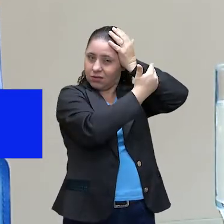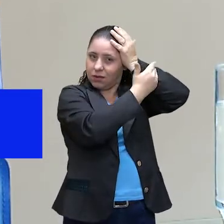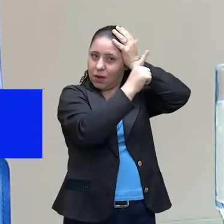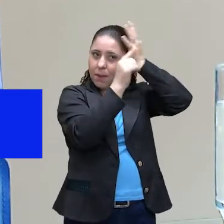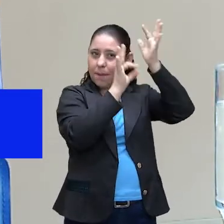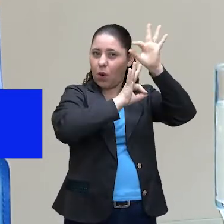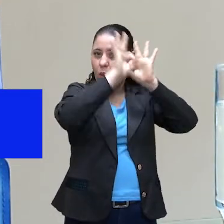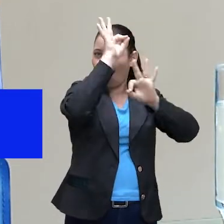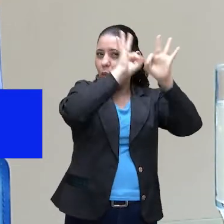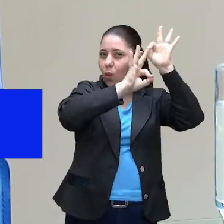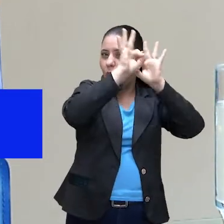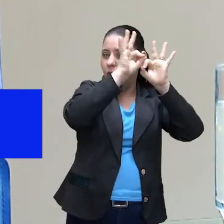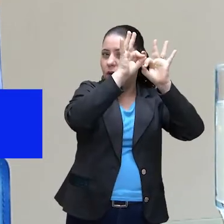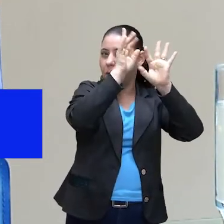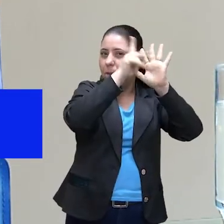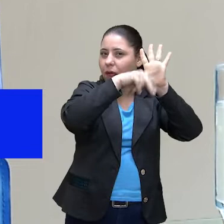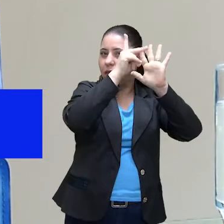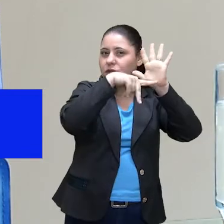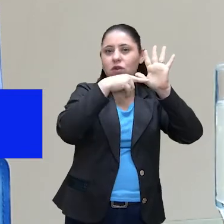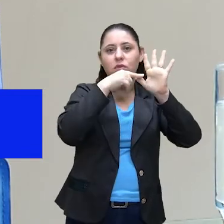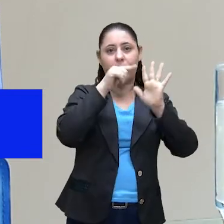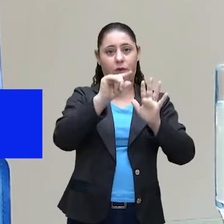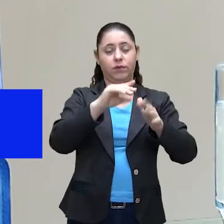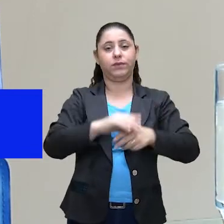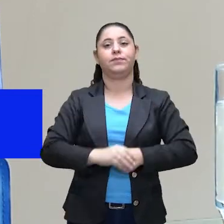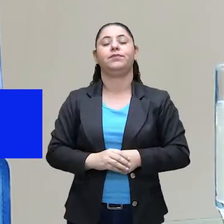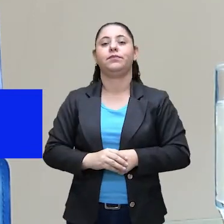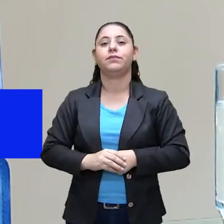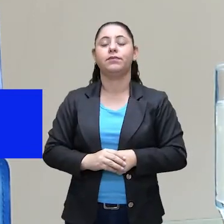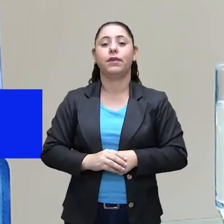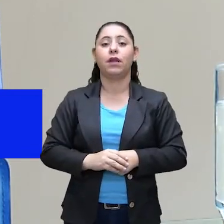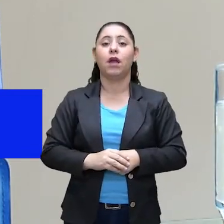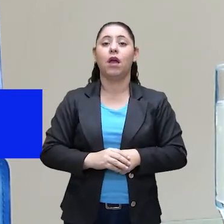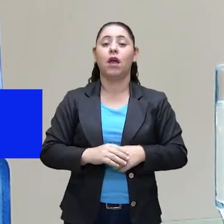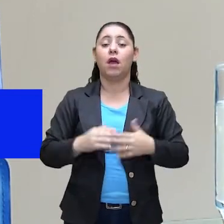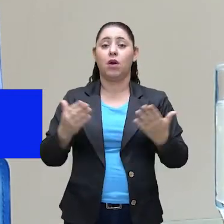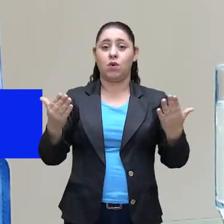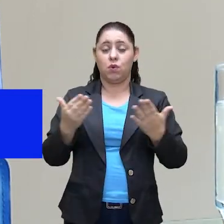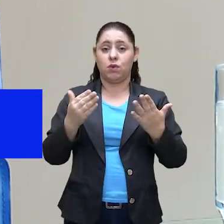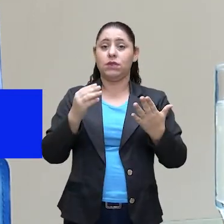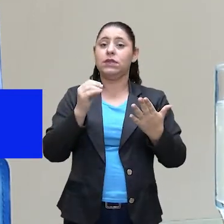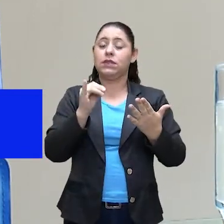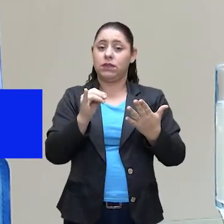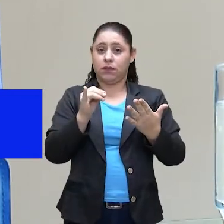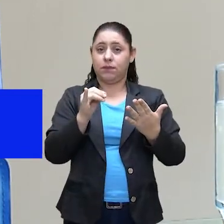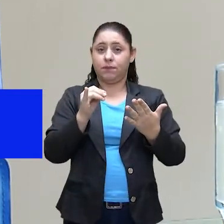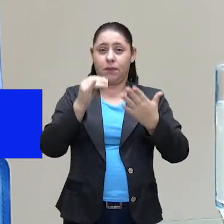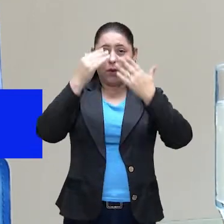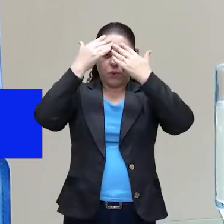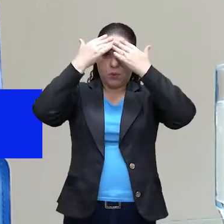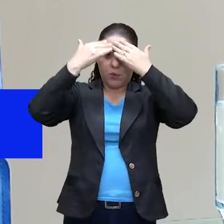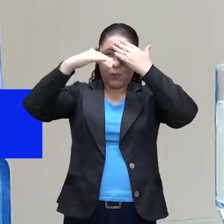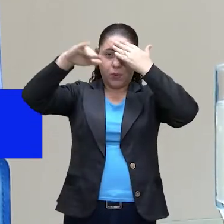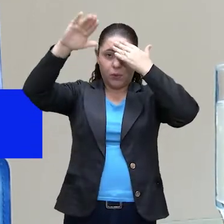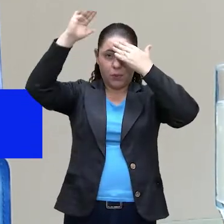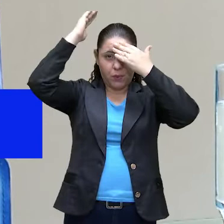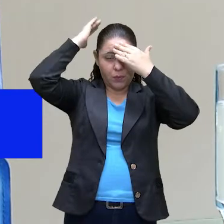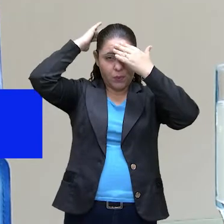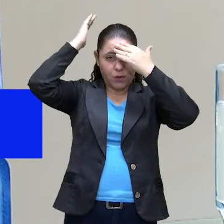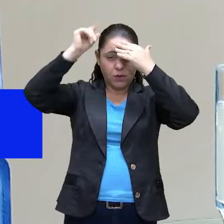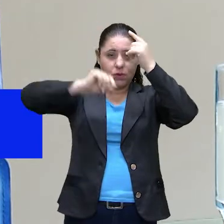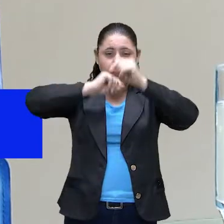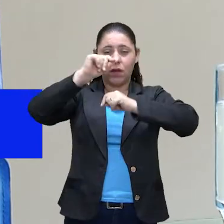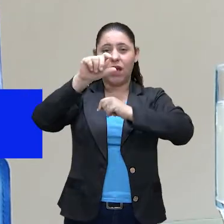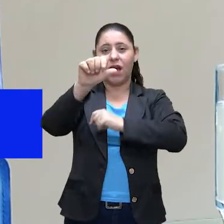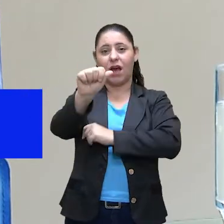responsável por grande parte da montagem e planejamento da linguagem. Na porção anterior da região